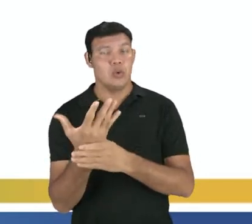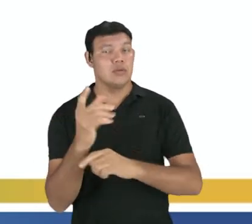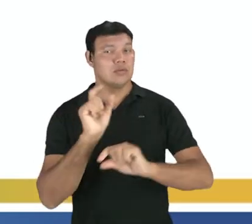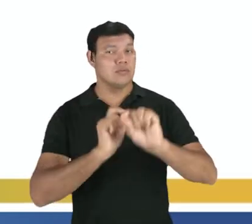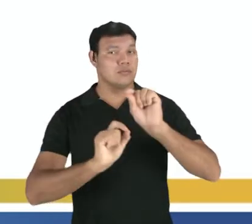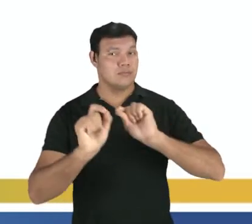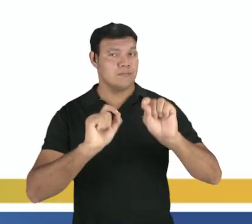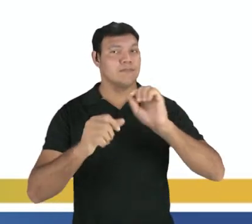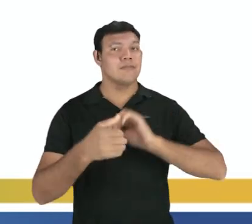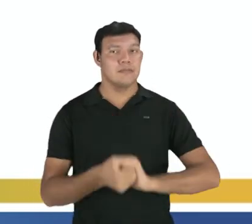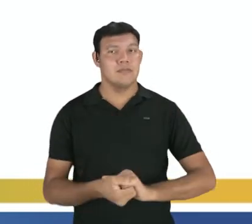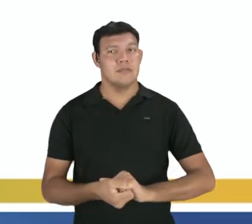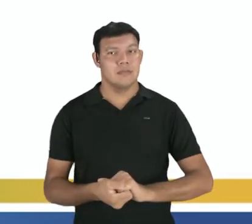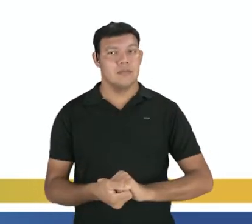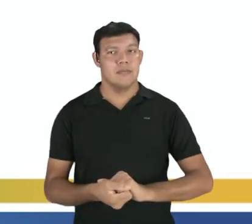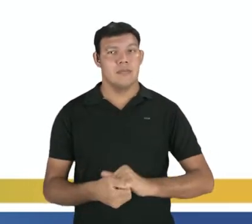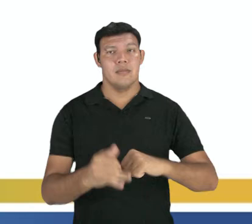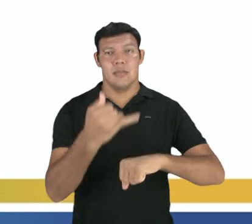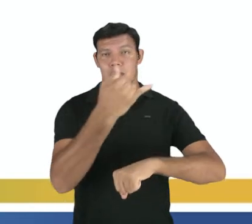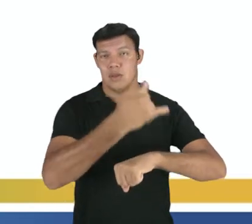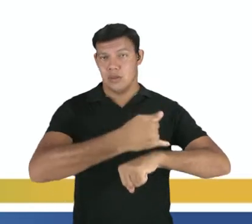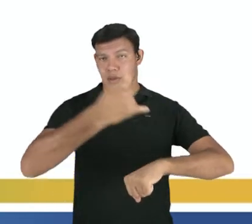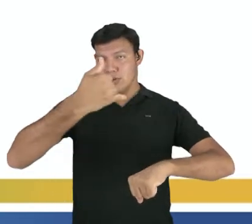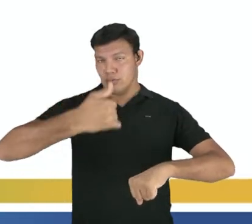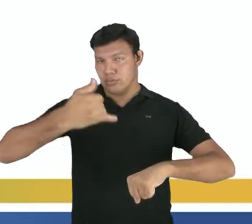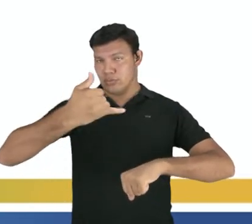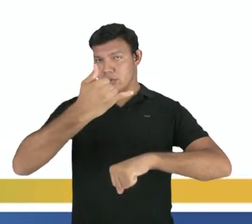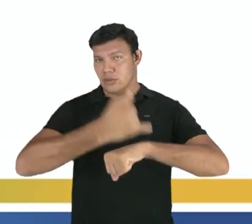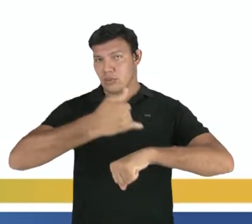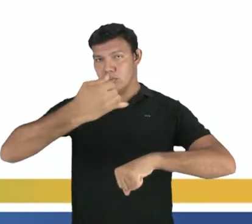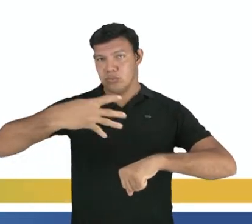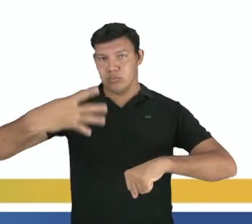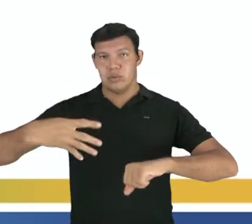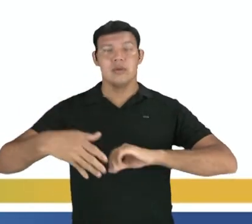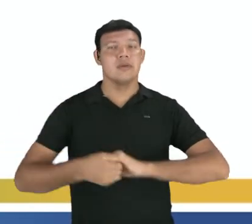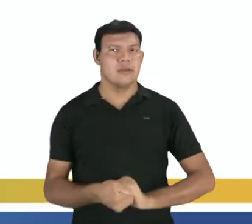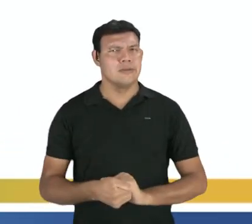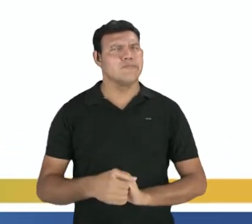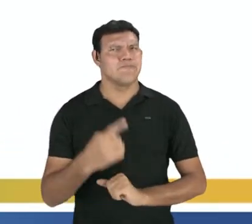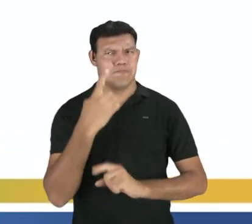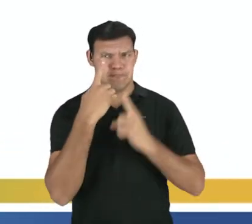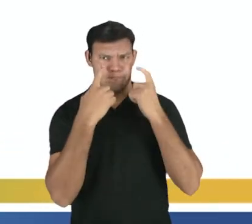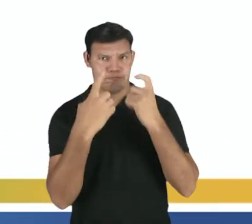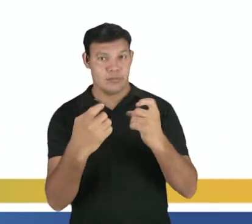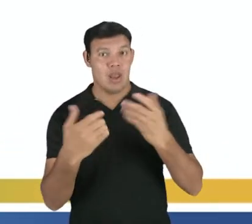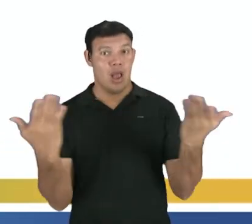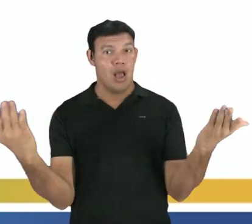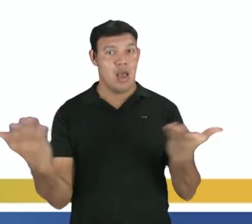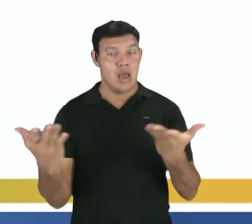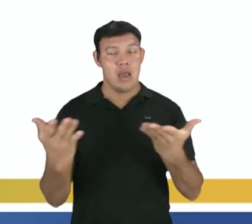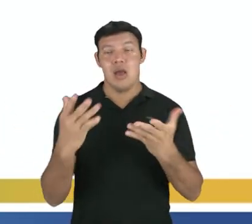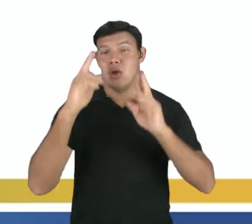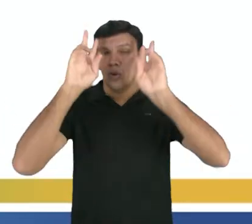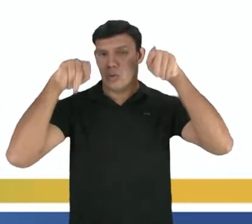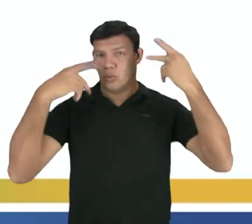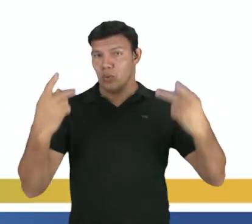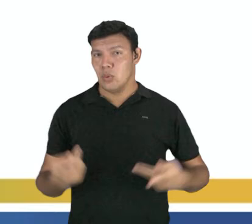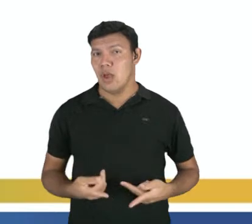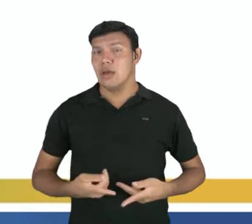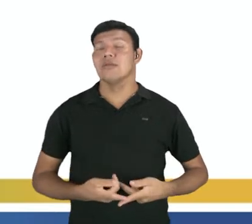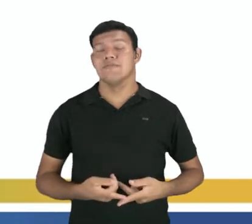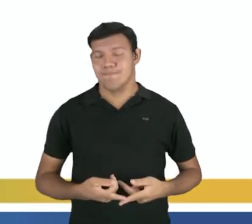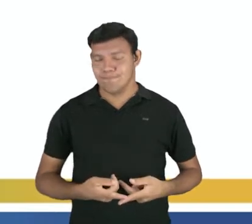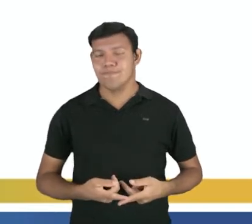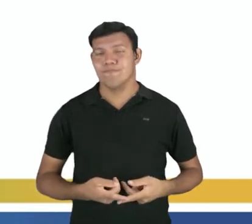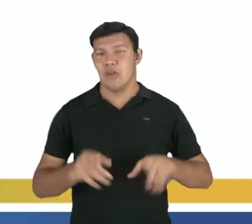né, dos minerais. Olha que coisa muito interessante, né? O homem agora ele começa a se